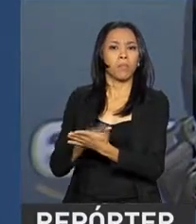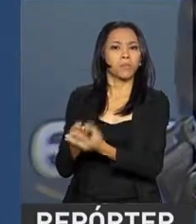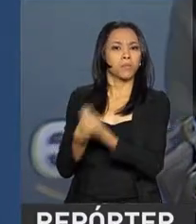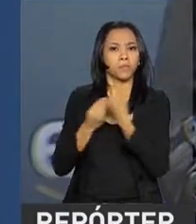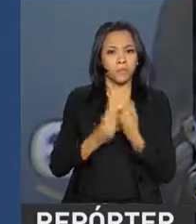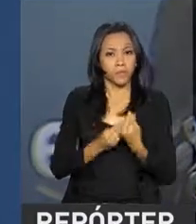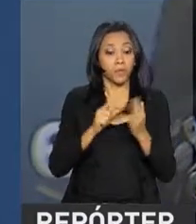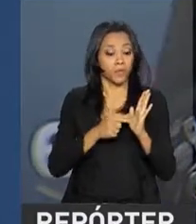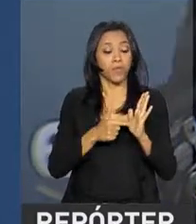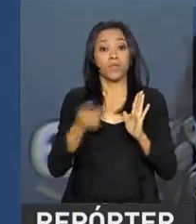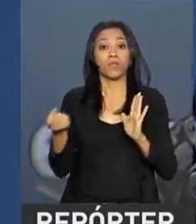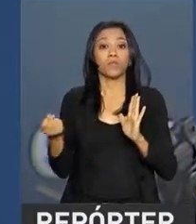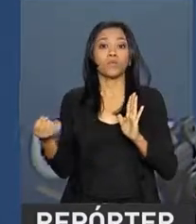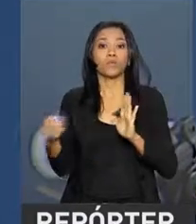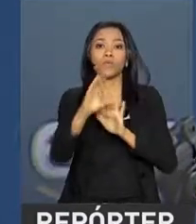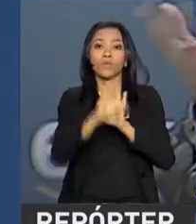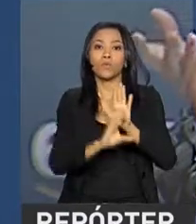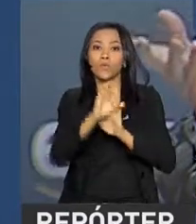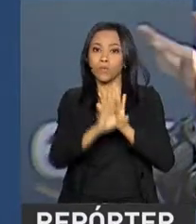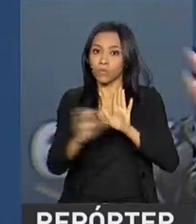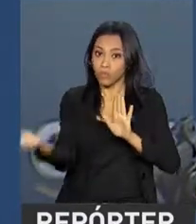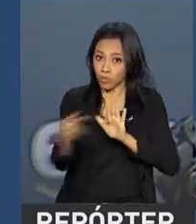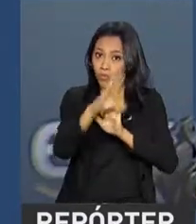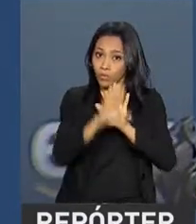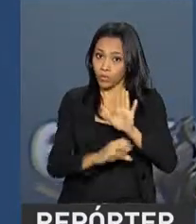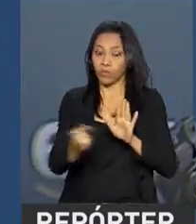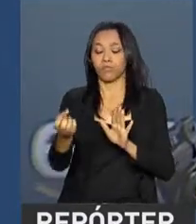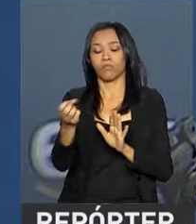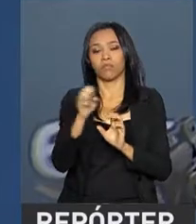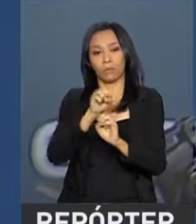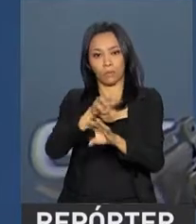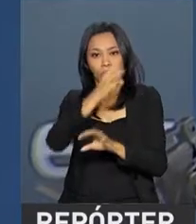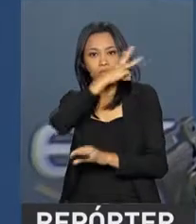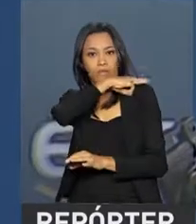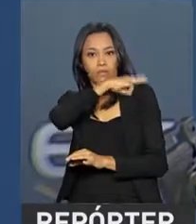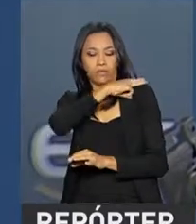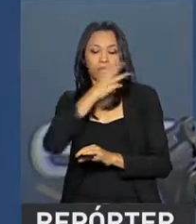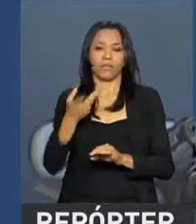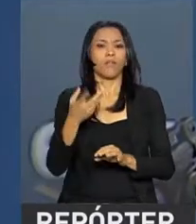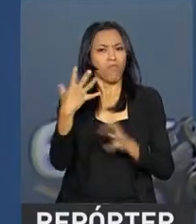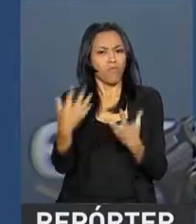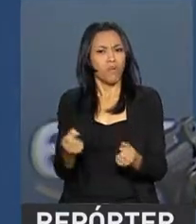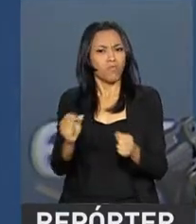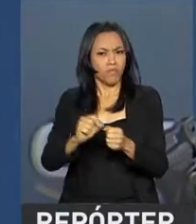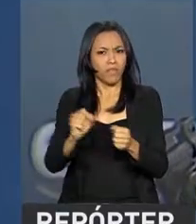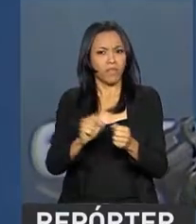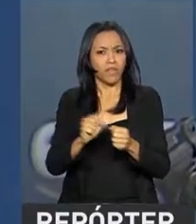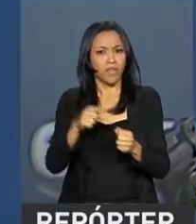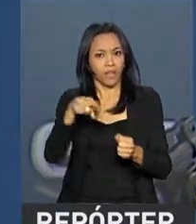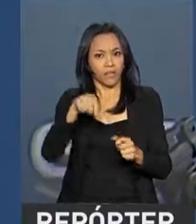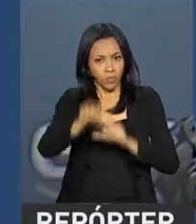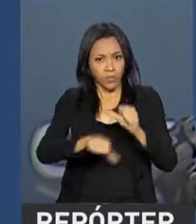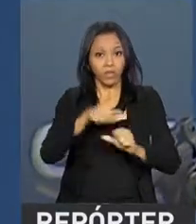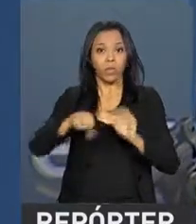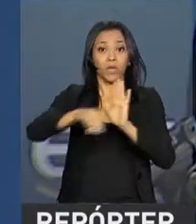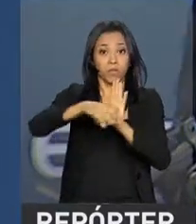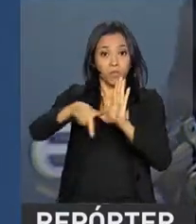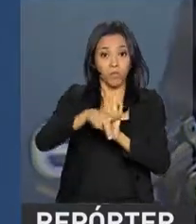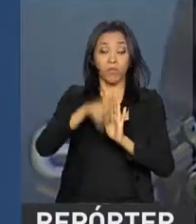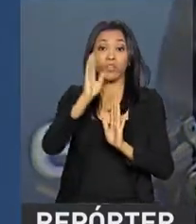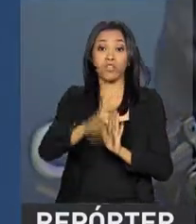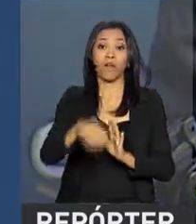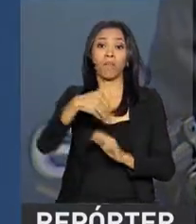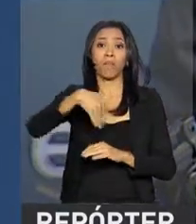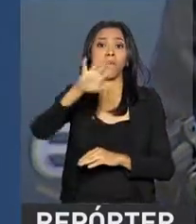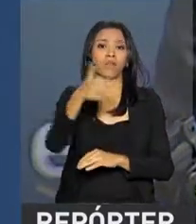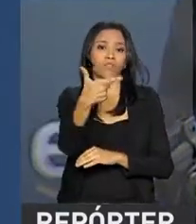e eu disse, olha, vamos fazê-la, isto é fruto da minha experiência, por medida provisória, porque ela já foi debatida por mais de 20